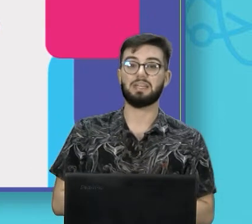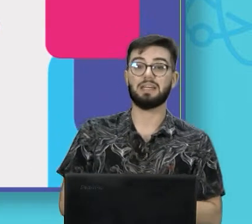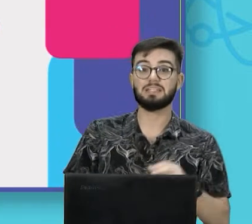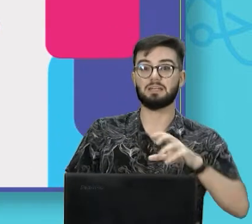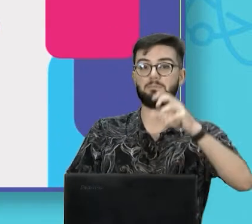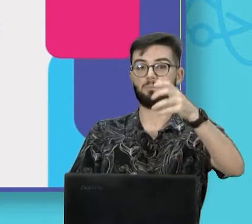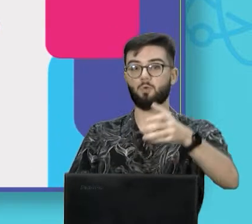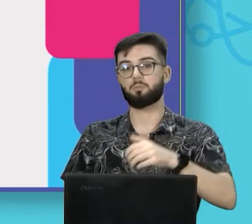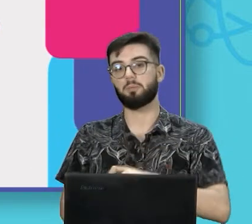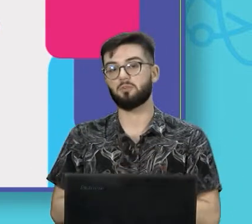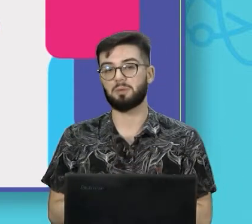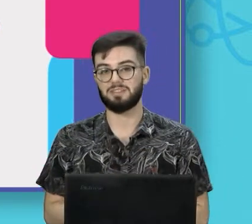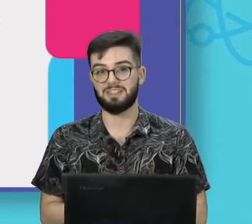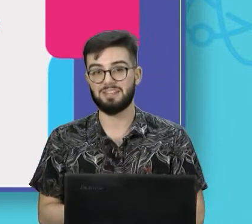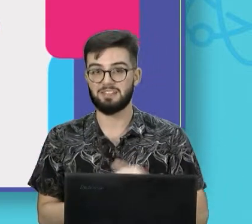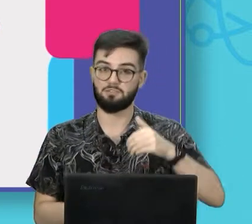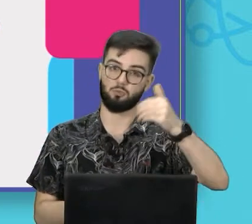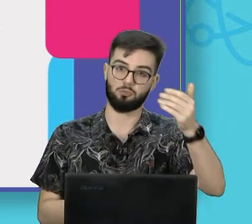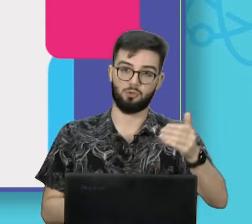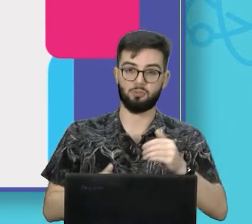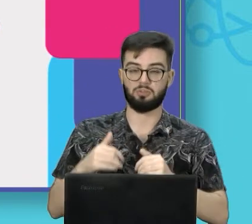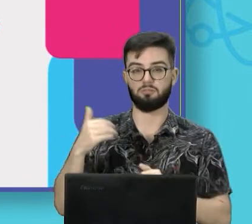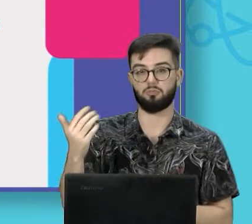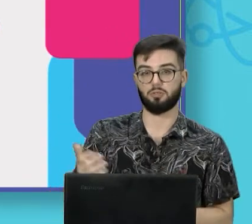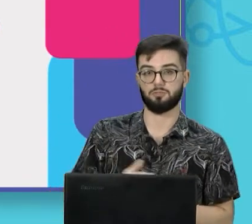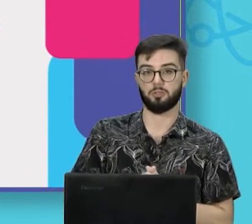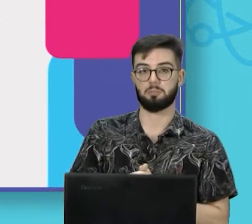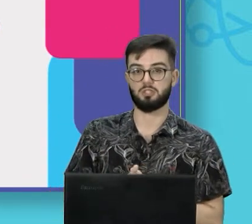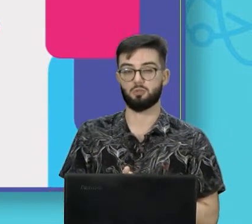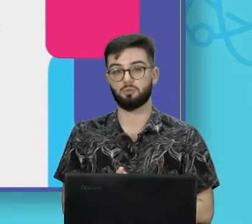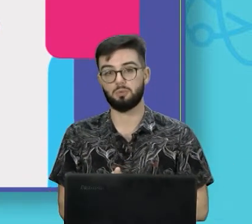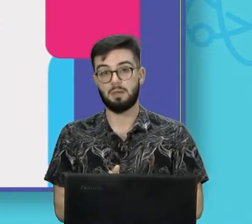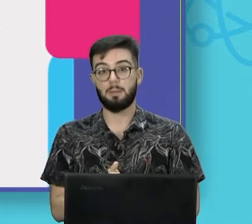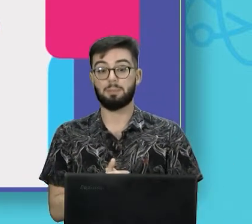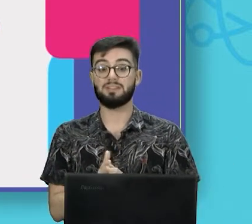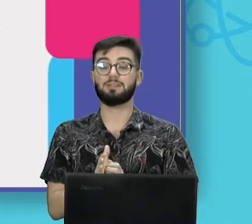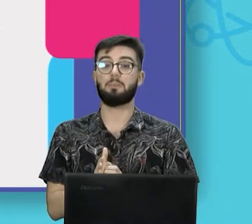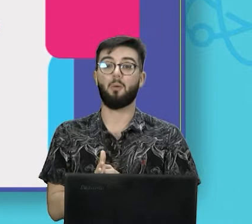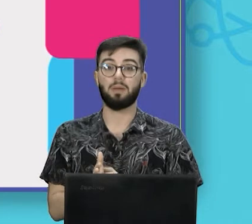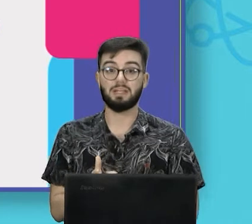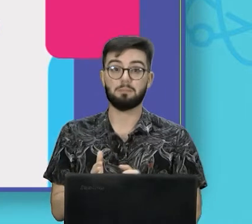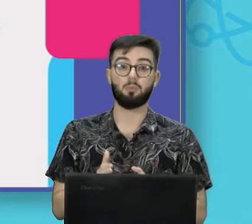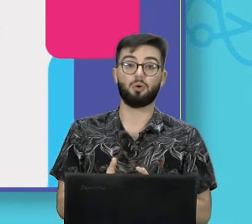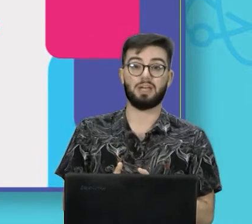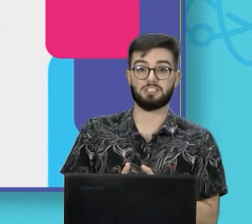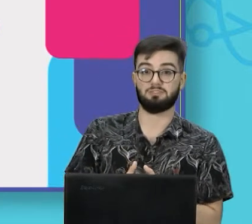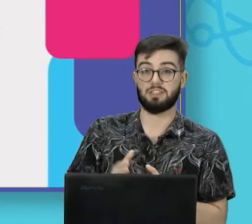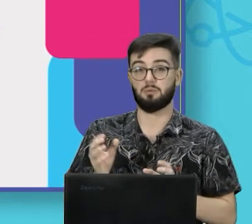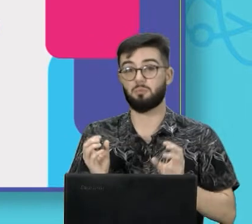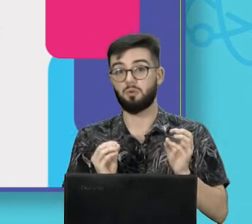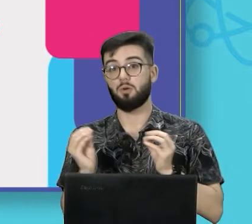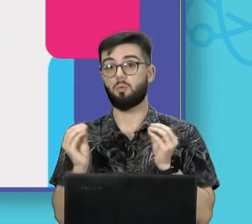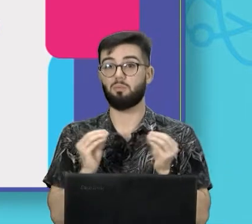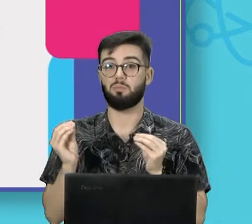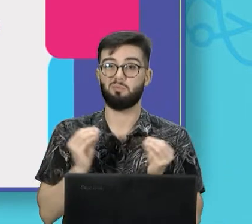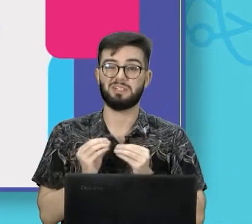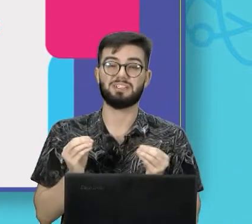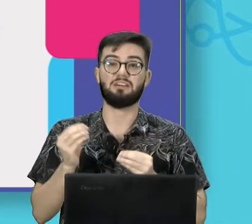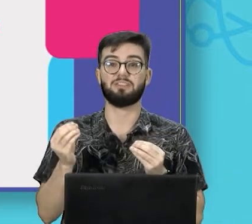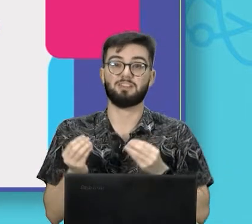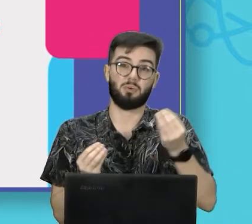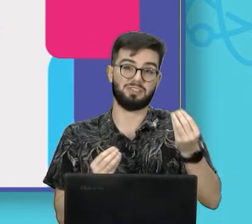ali entre os primeiros presidentes né que você o Deodoro da Fonseca e Floriano Peixoto principalmente porque a gente vai ter um